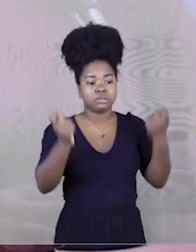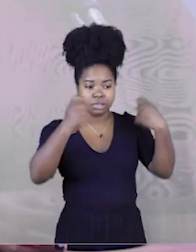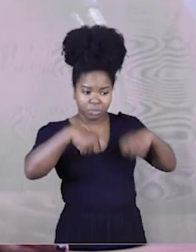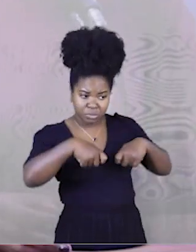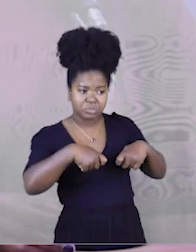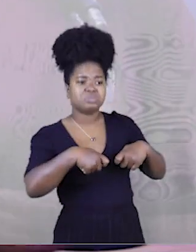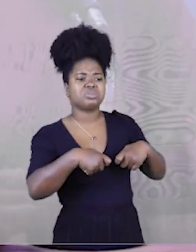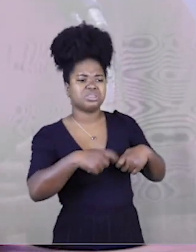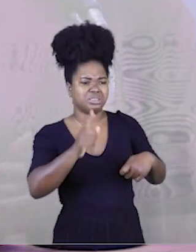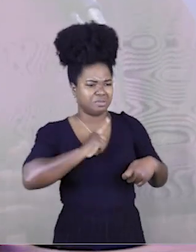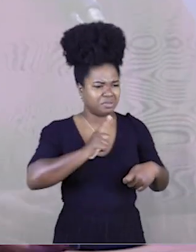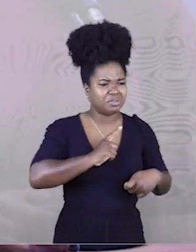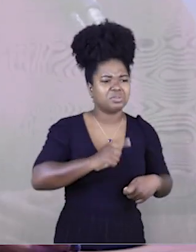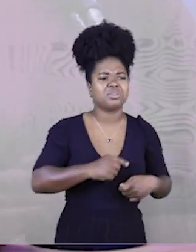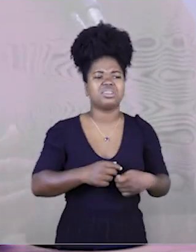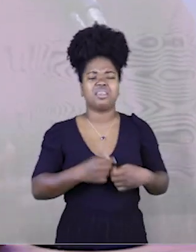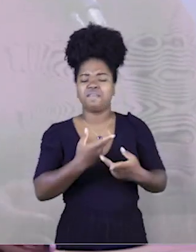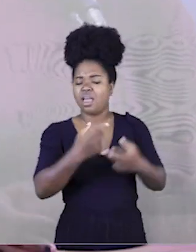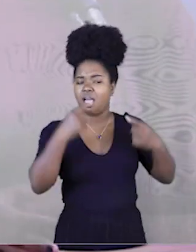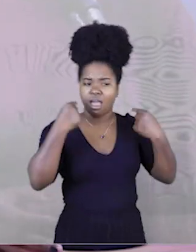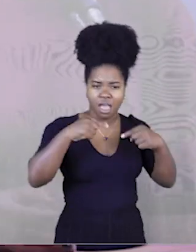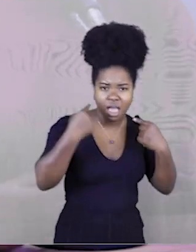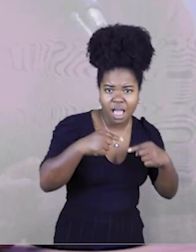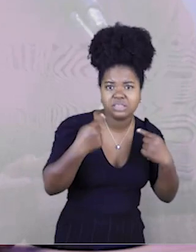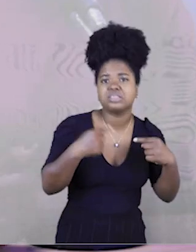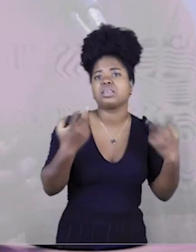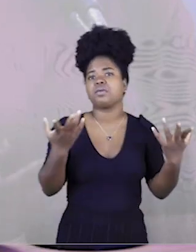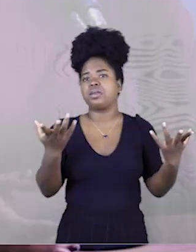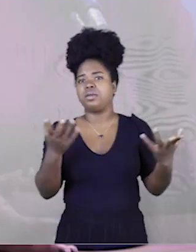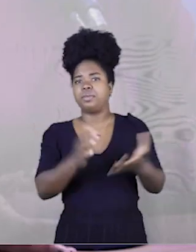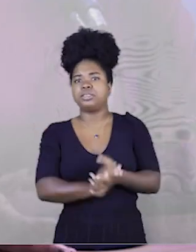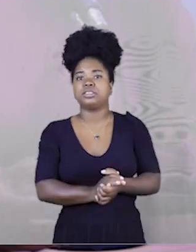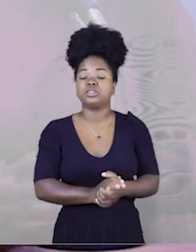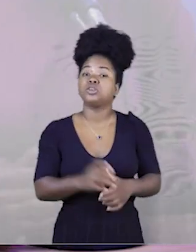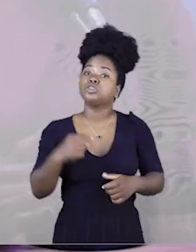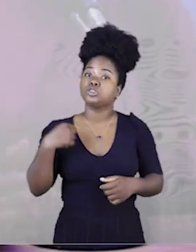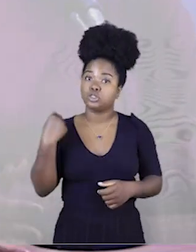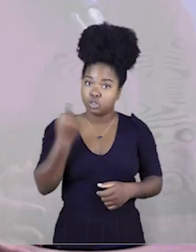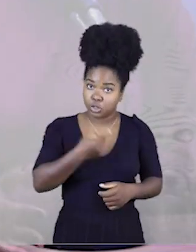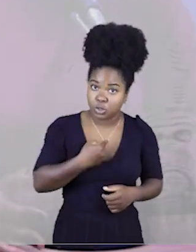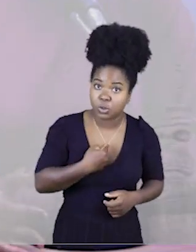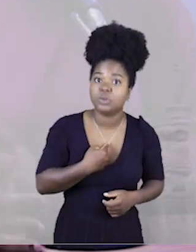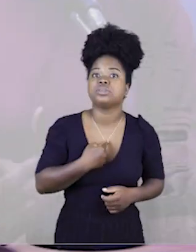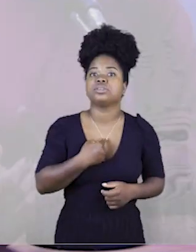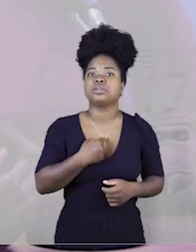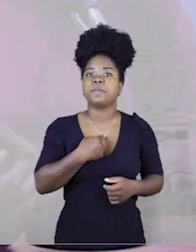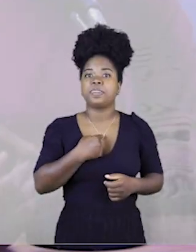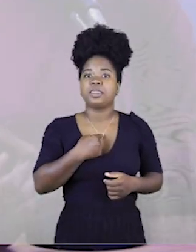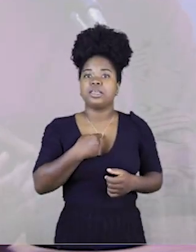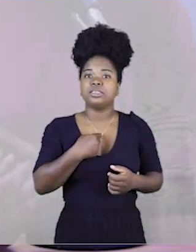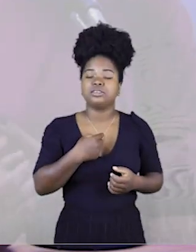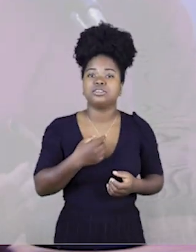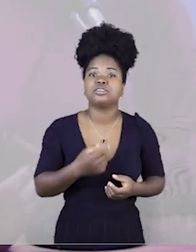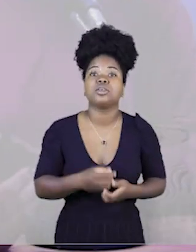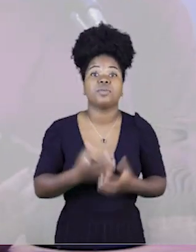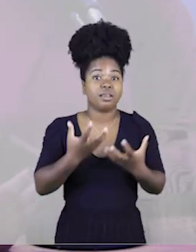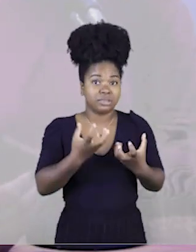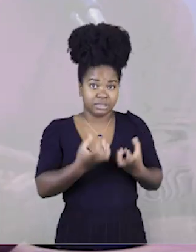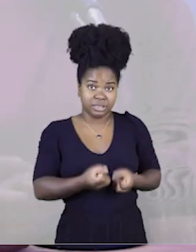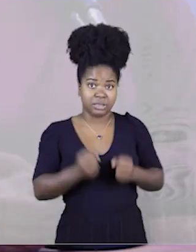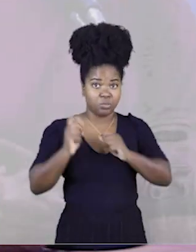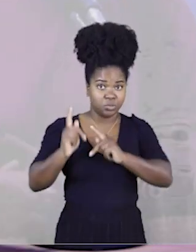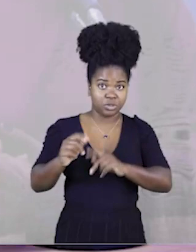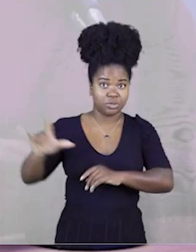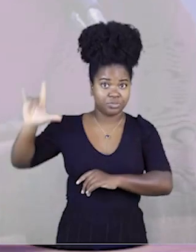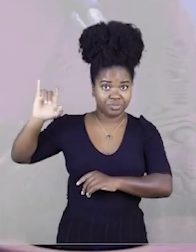onde é possível noticiar denúncias, apresentar sugestões para a agenda de direitos humanos, tanto no que é pertinente à nossa